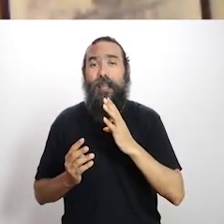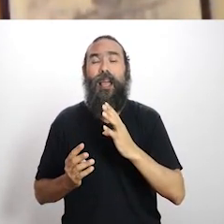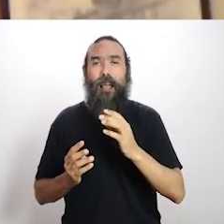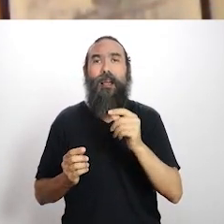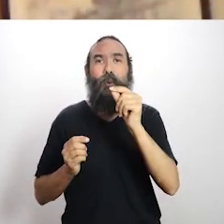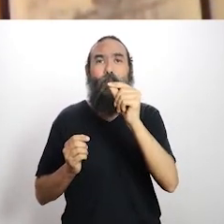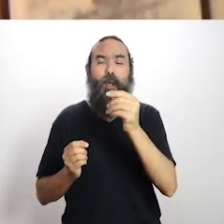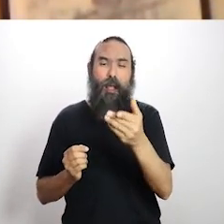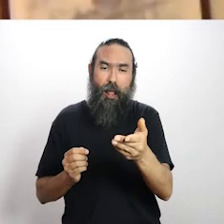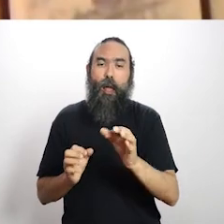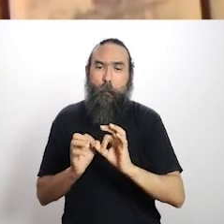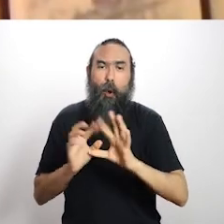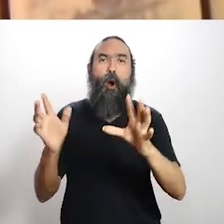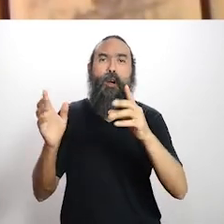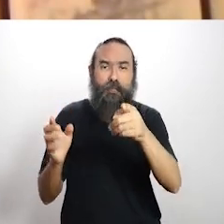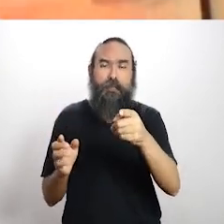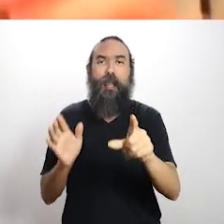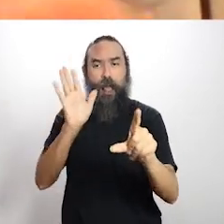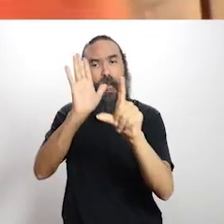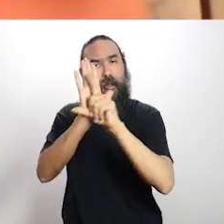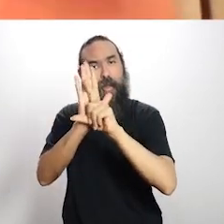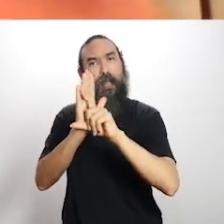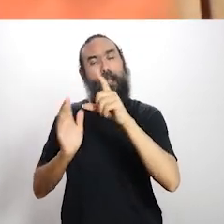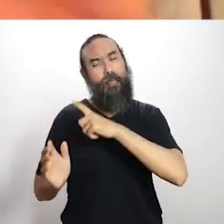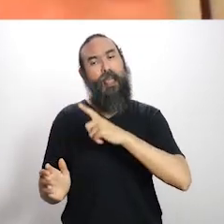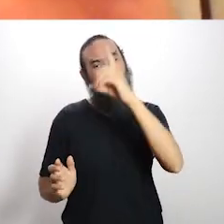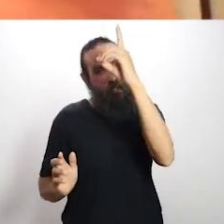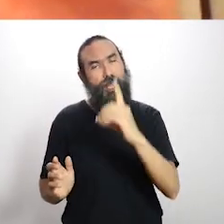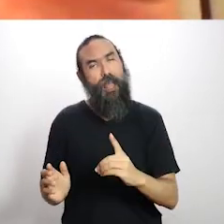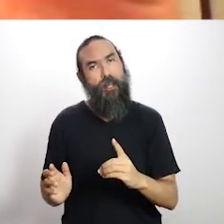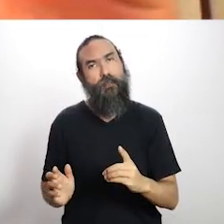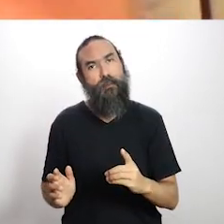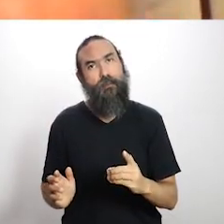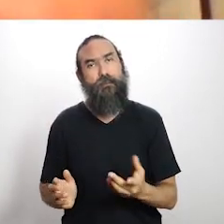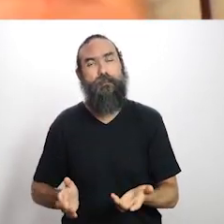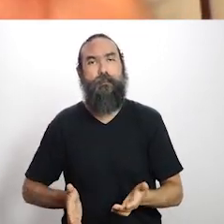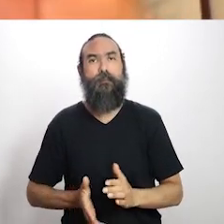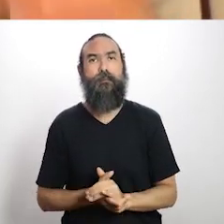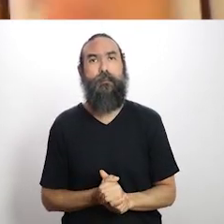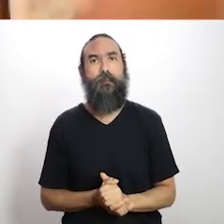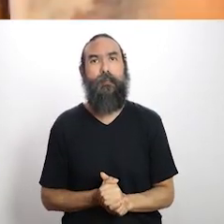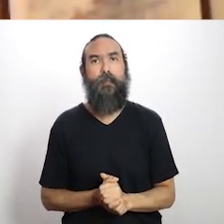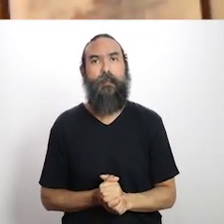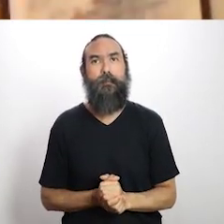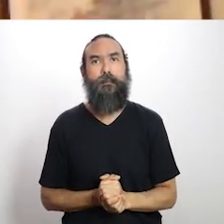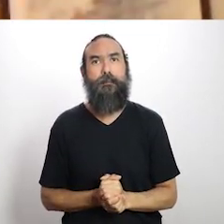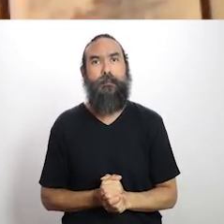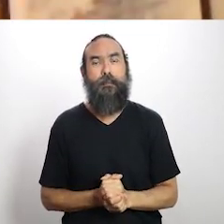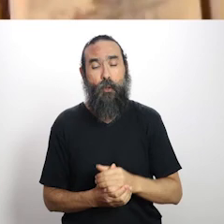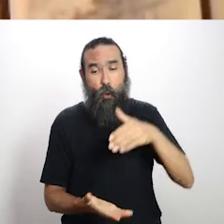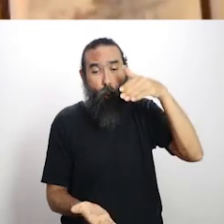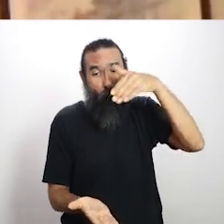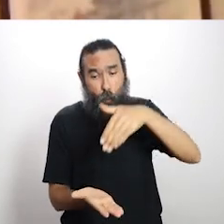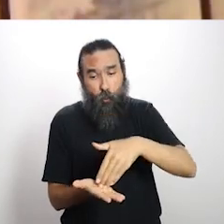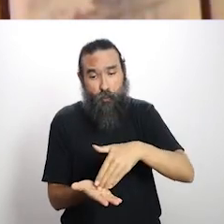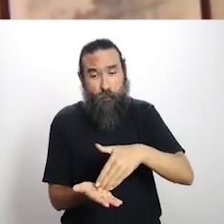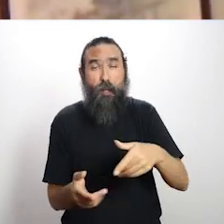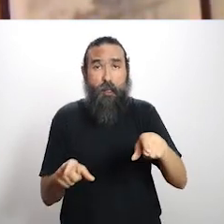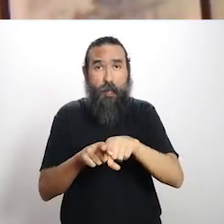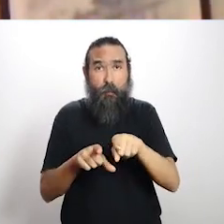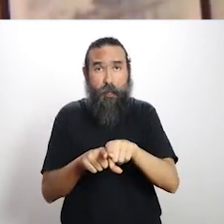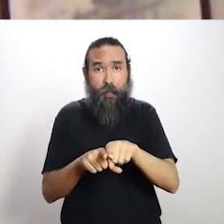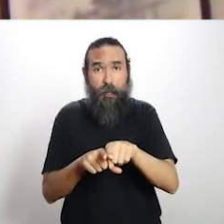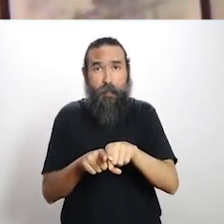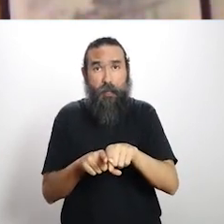lado o item 3 que esse esse é um pouco mais meritocrático vai realmente selecionar por projetos e